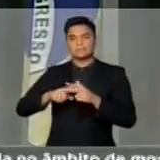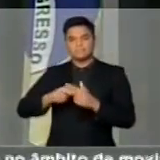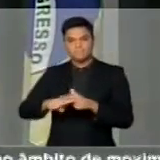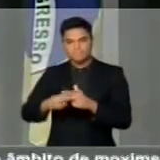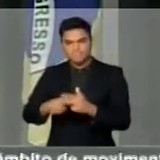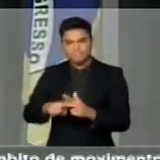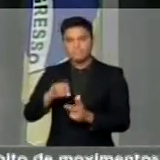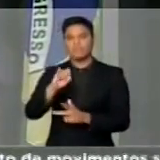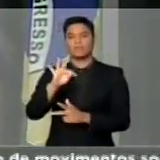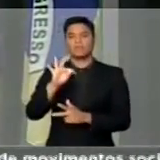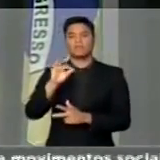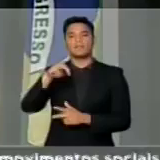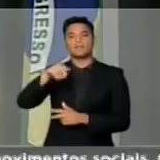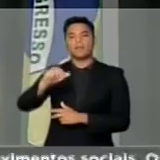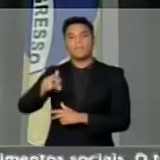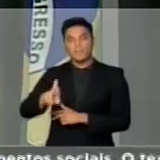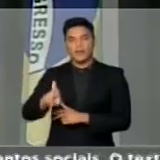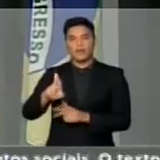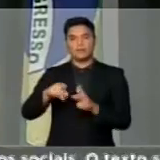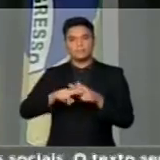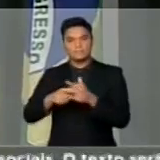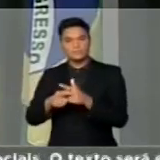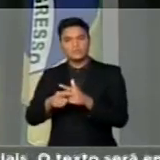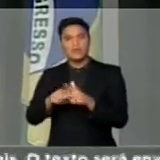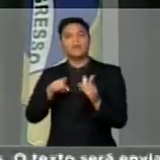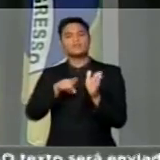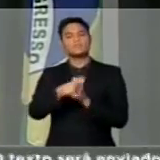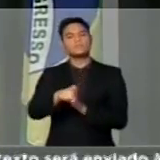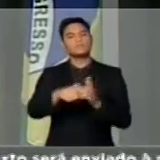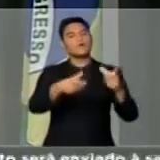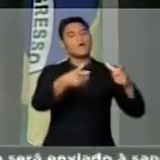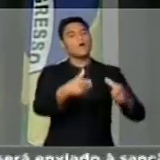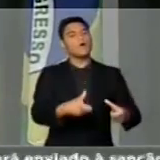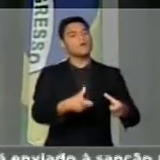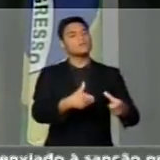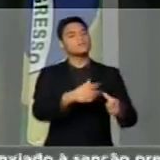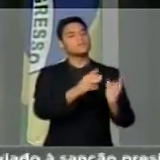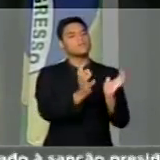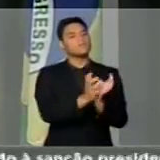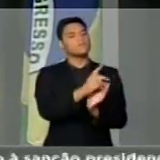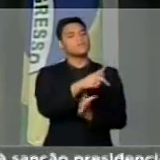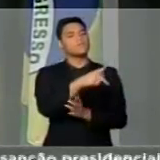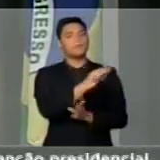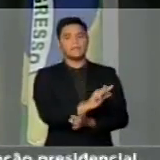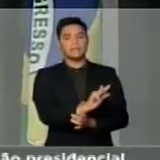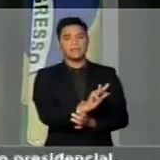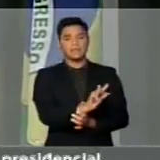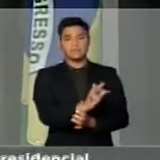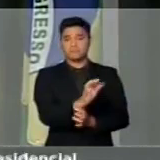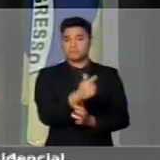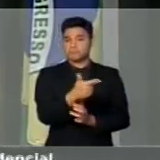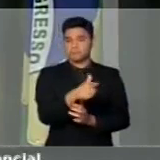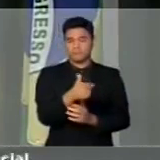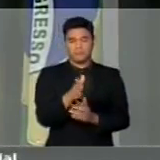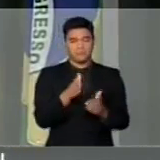Itamar Franco. Onde estava o PT mais uma vez? Não se aliou nas forças